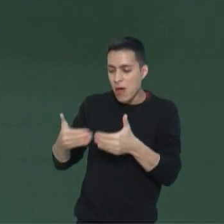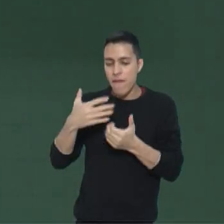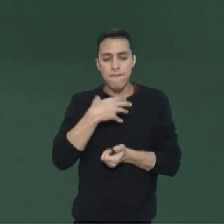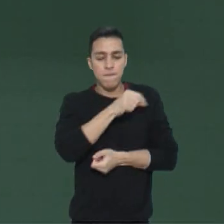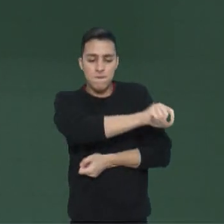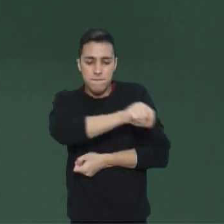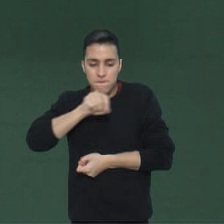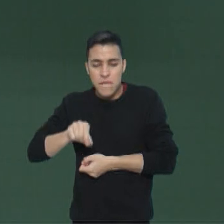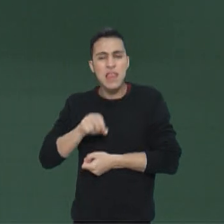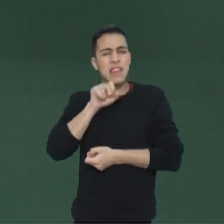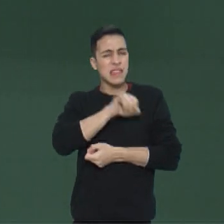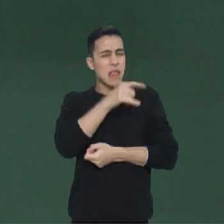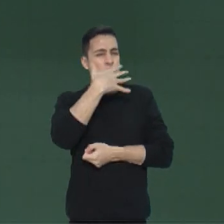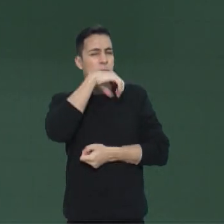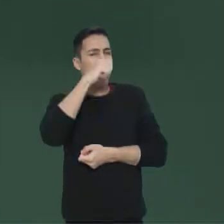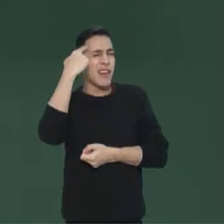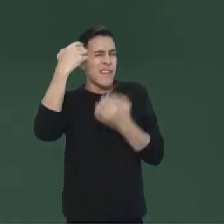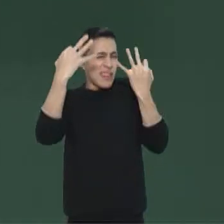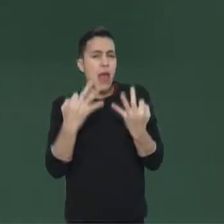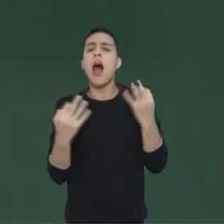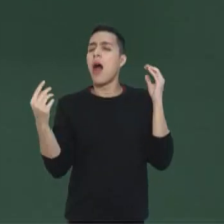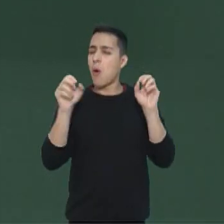conforme o que ele achava mais correto.